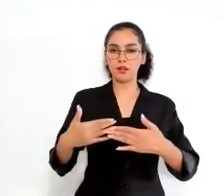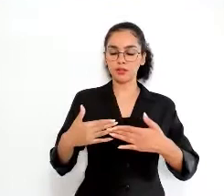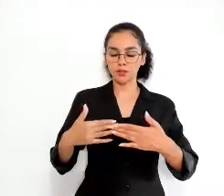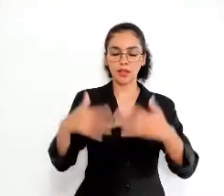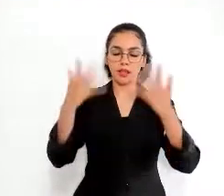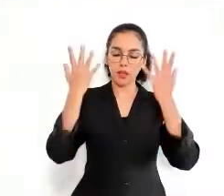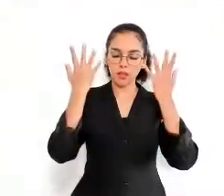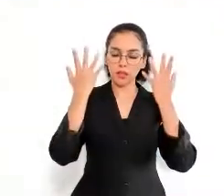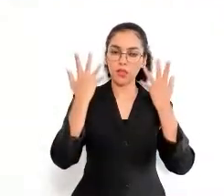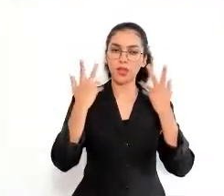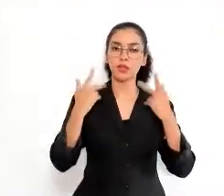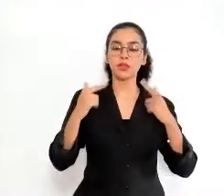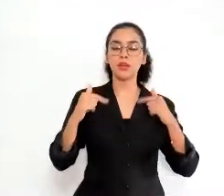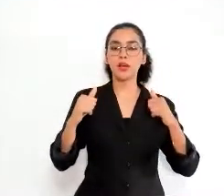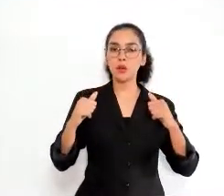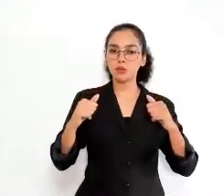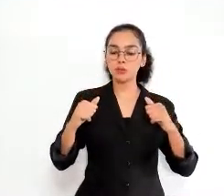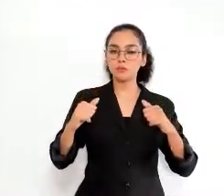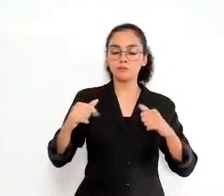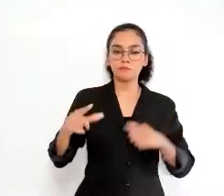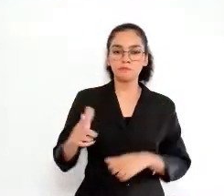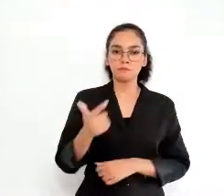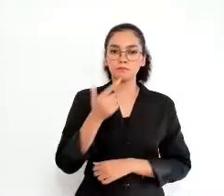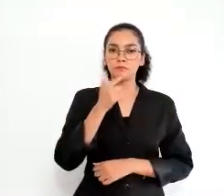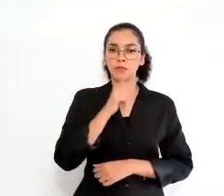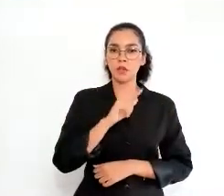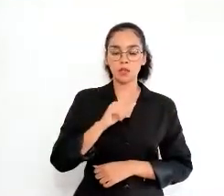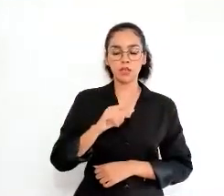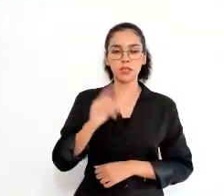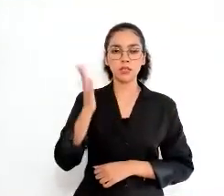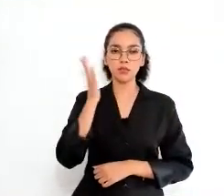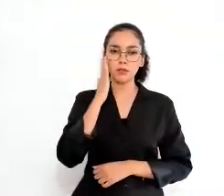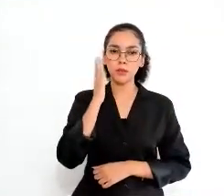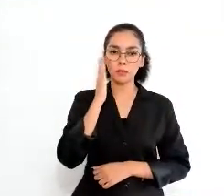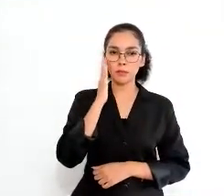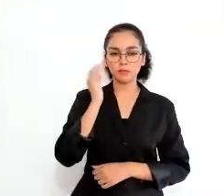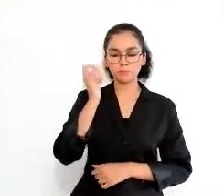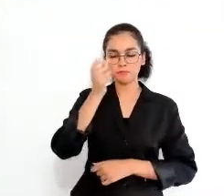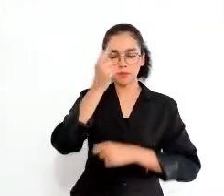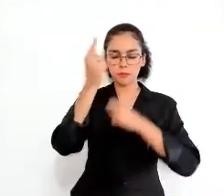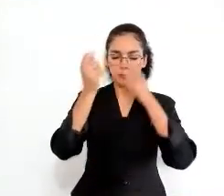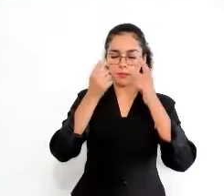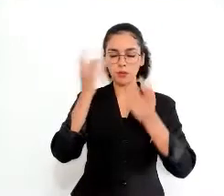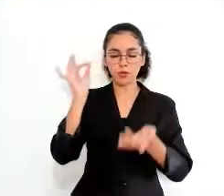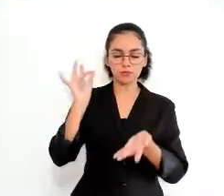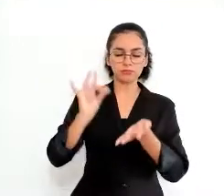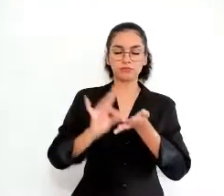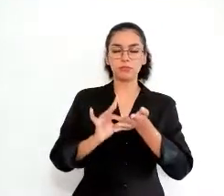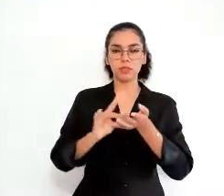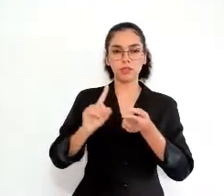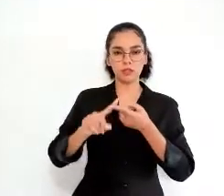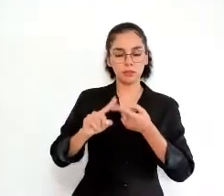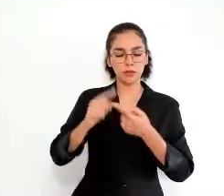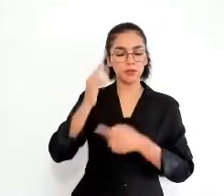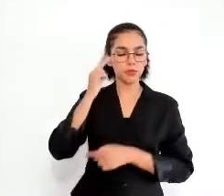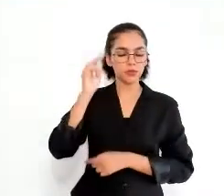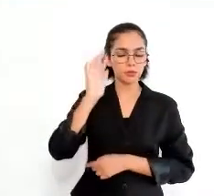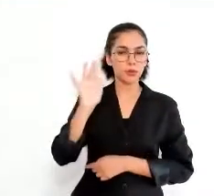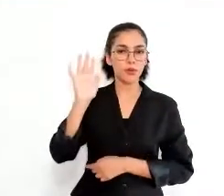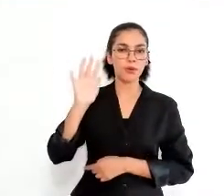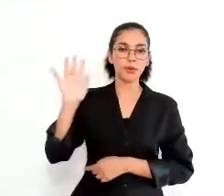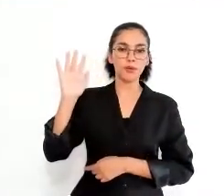na incorporação do idealismo e do sonho, nos anseios de